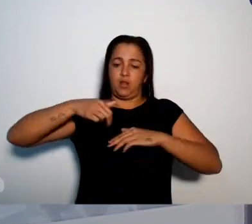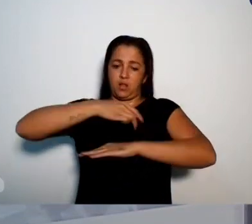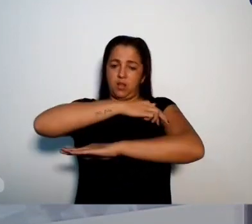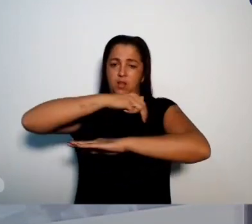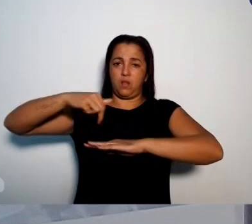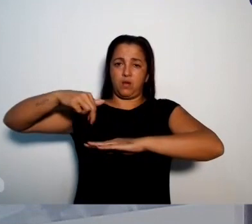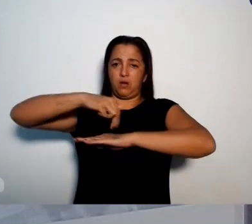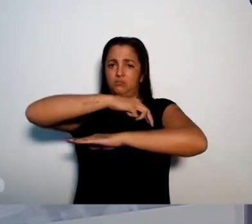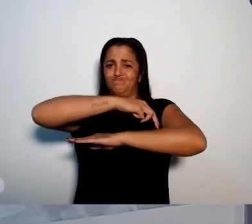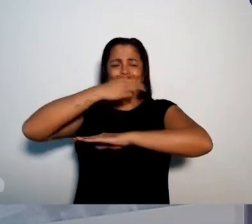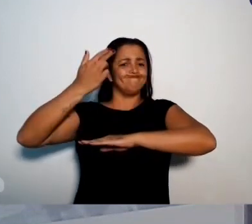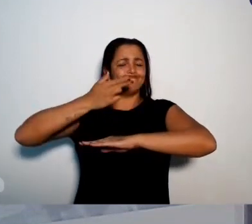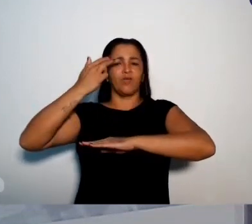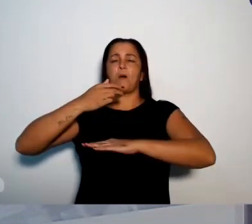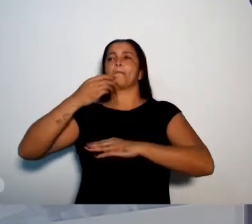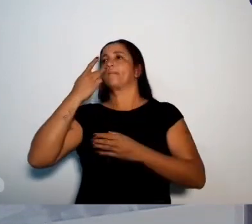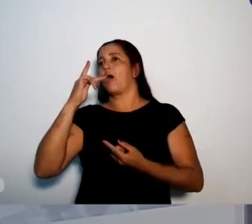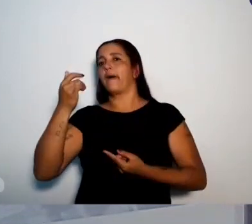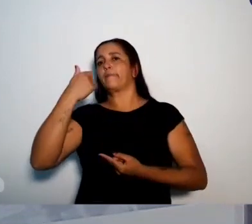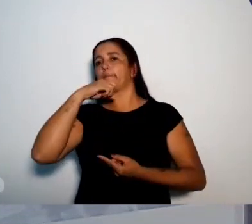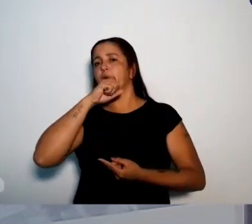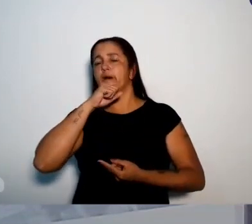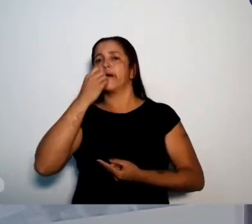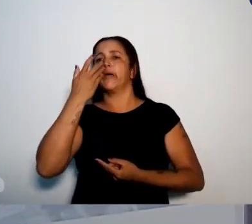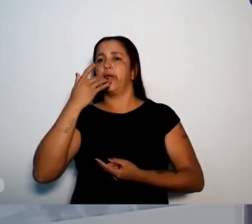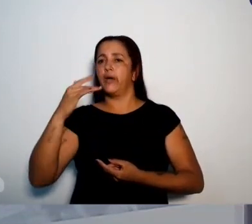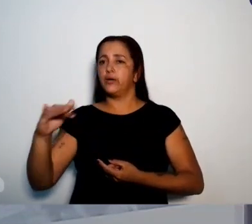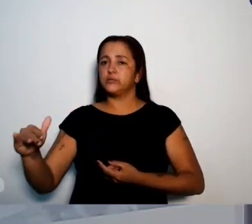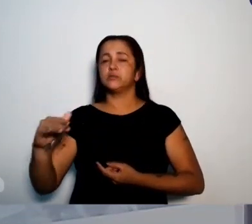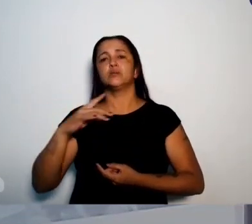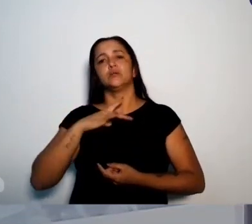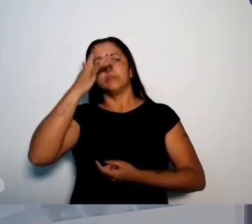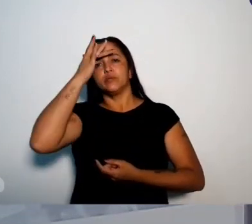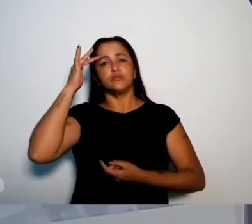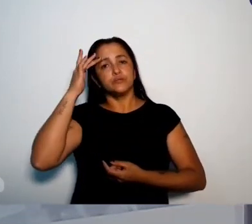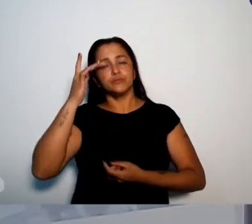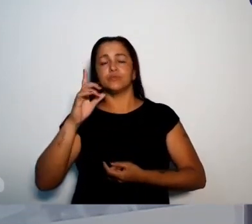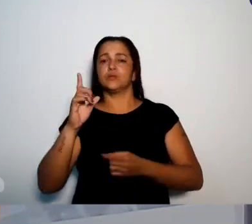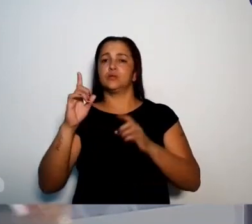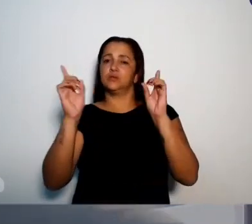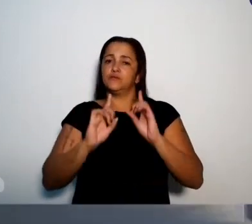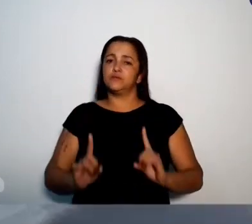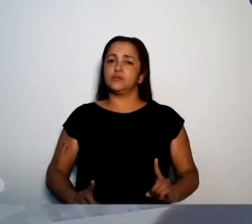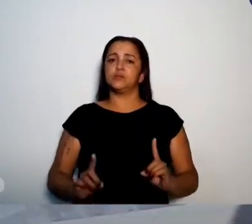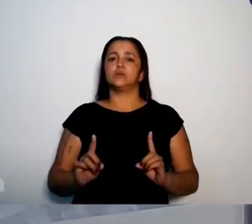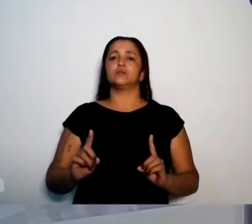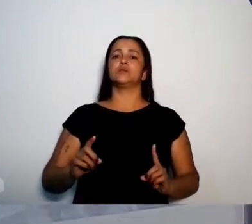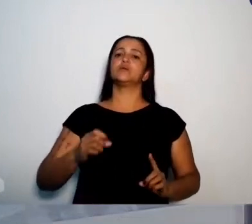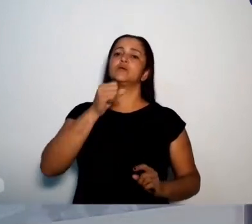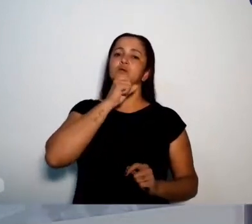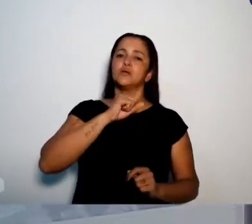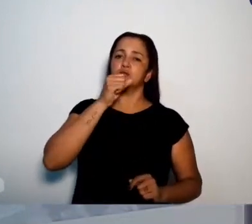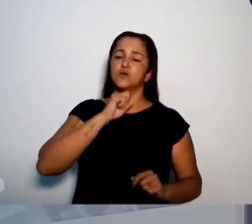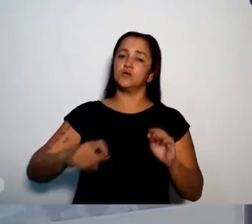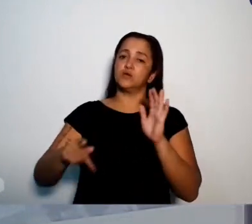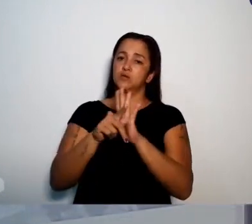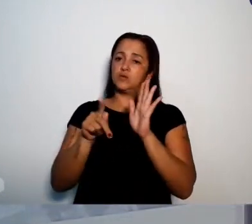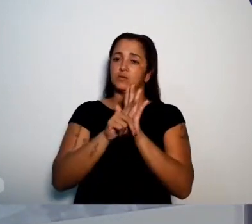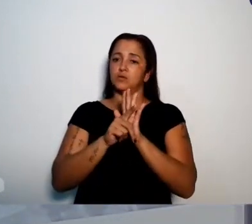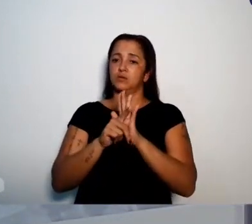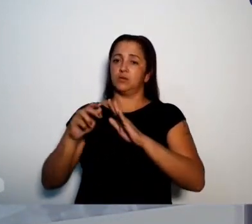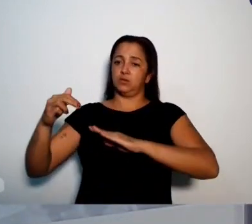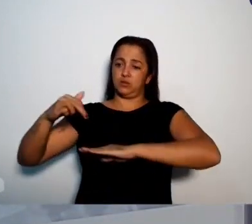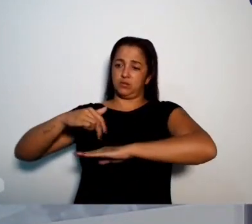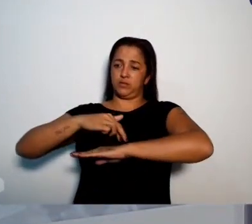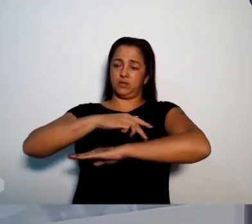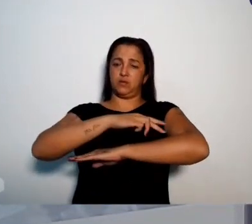os pais, crianças, né, pessoas com deficiências, idosos, caminhando na